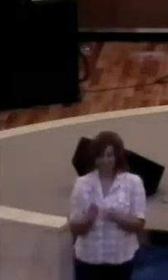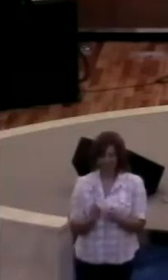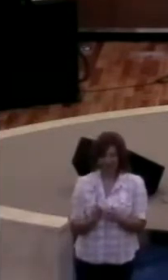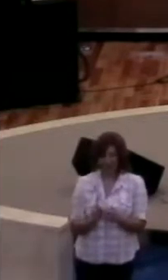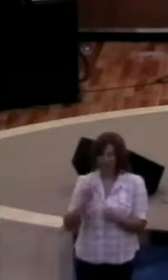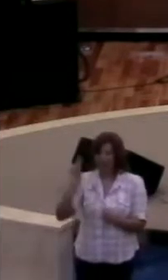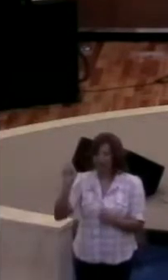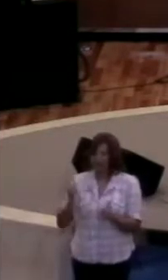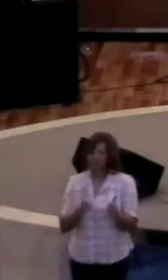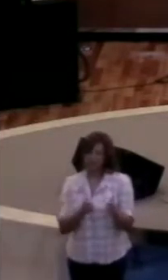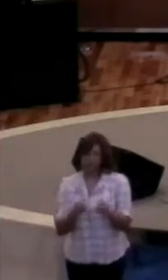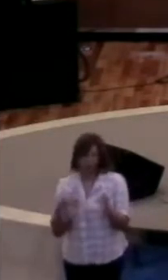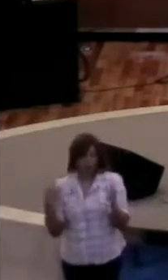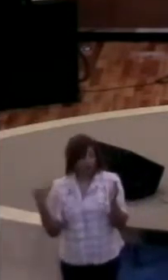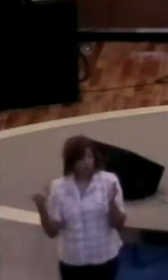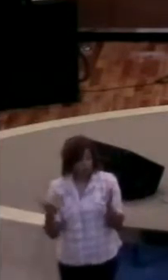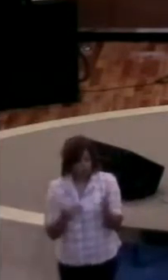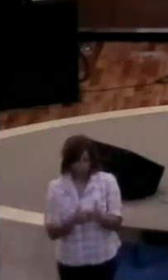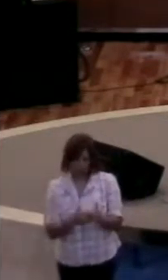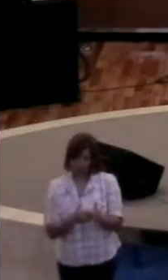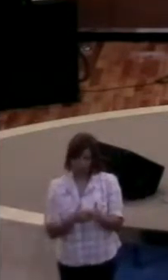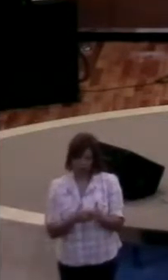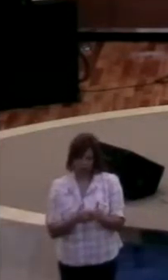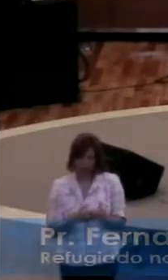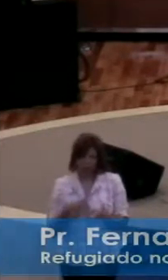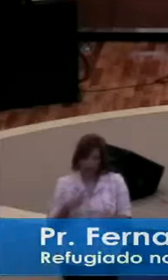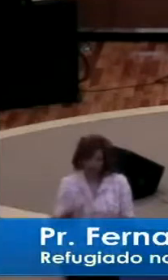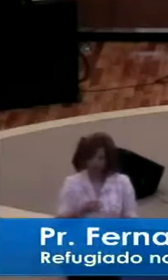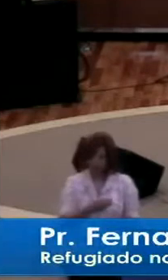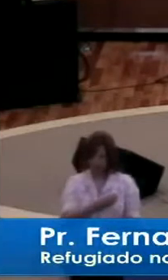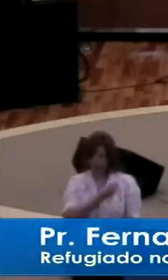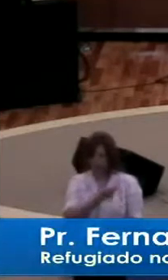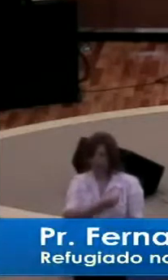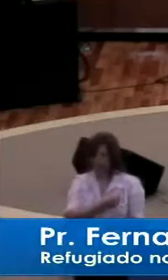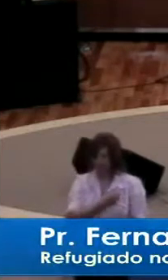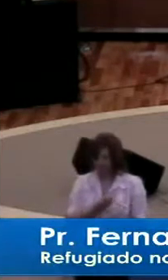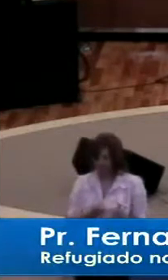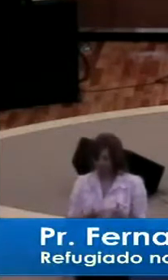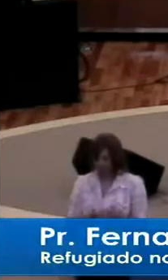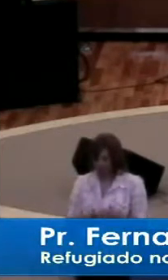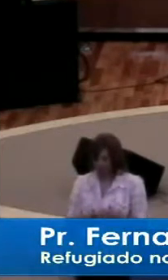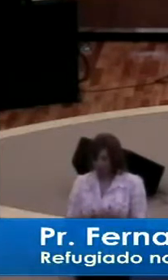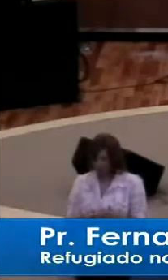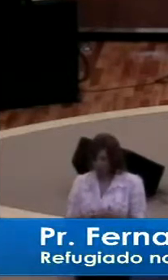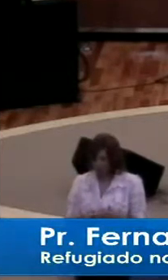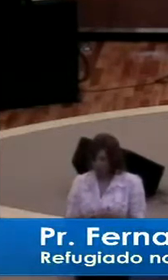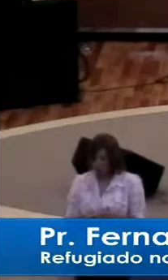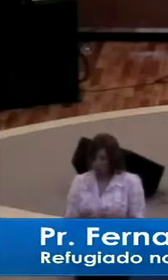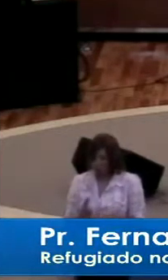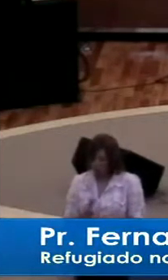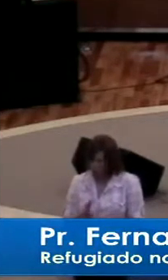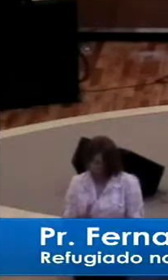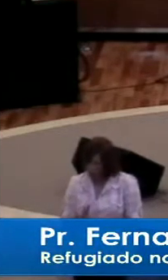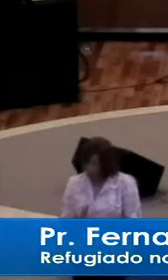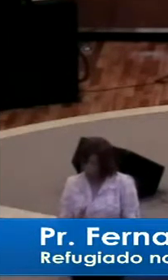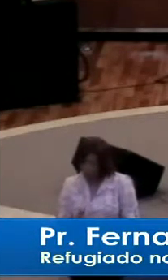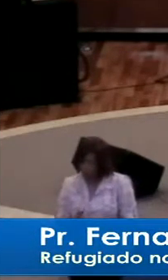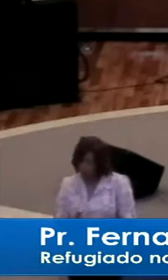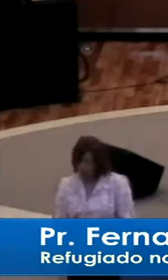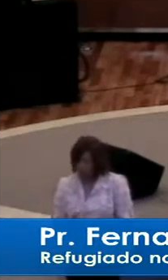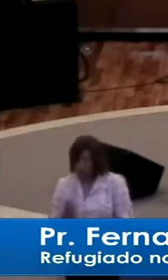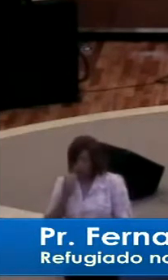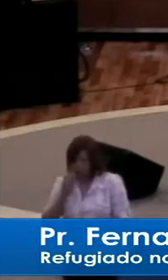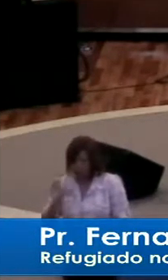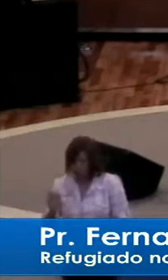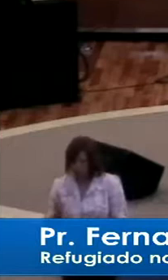Deus está no controle, irmão. Deus está no controle da sua vida. Deus está no controle da sua vida. Acredite nisso. A sua